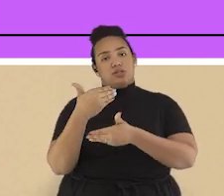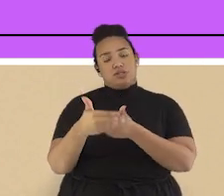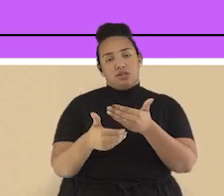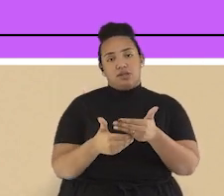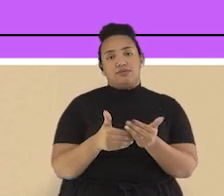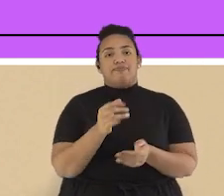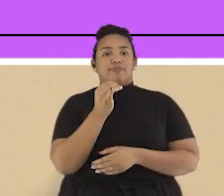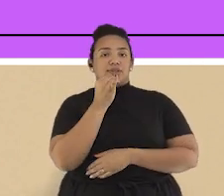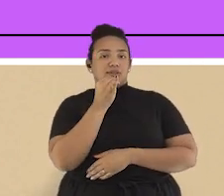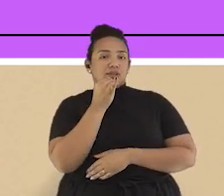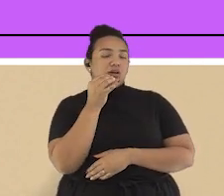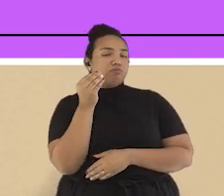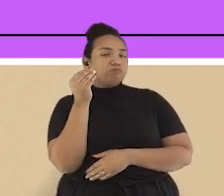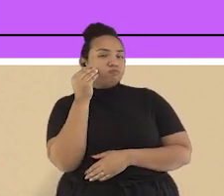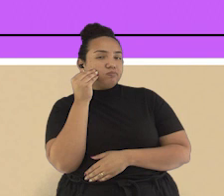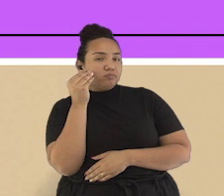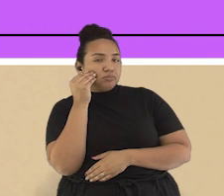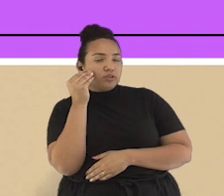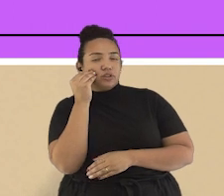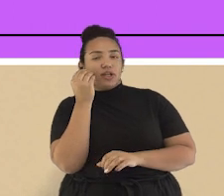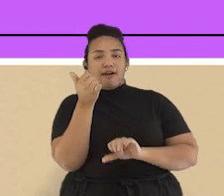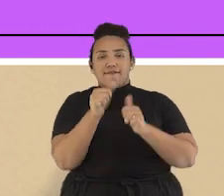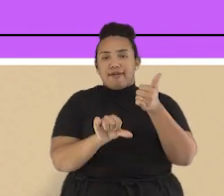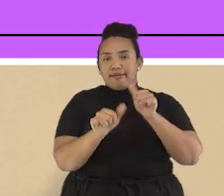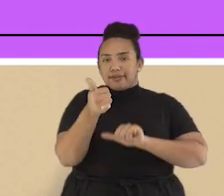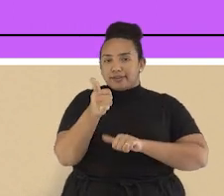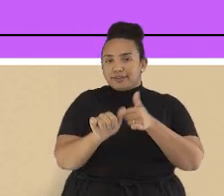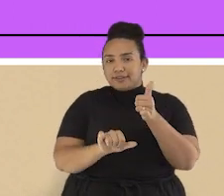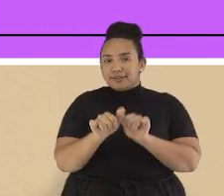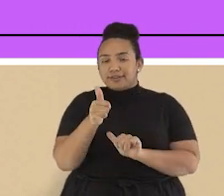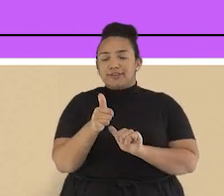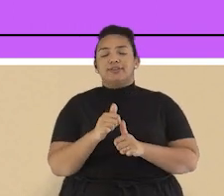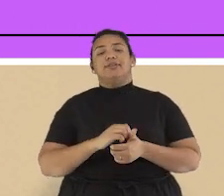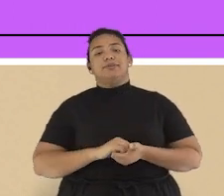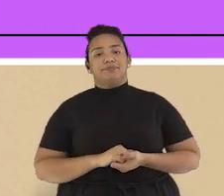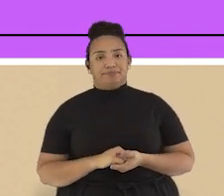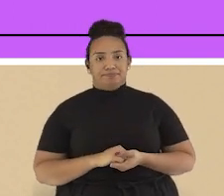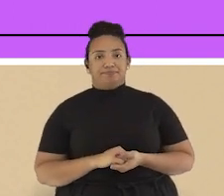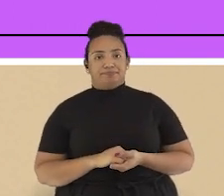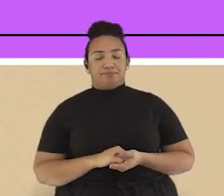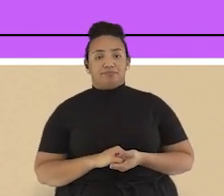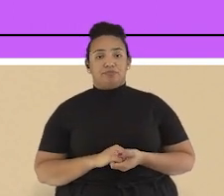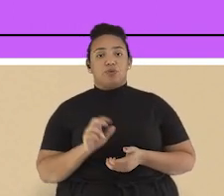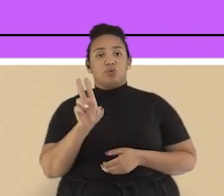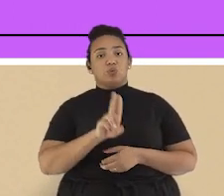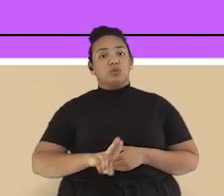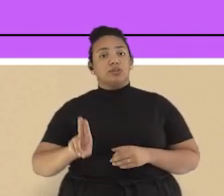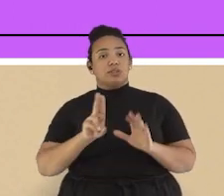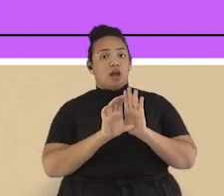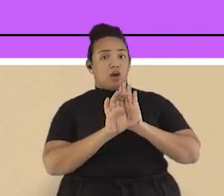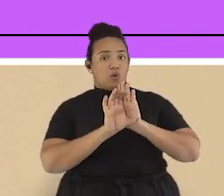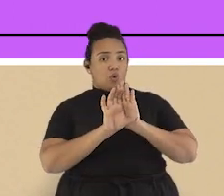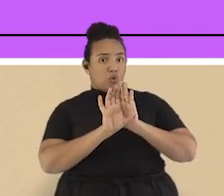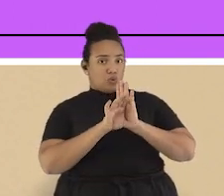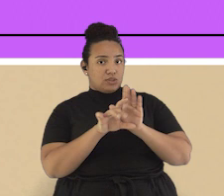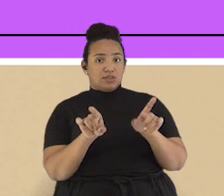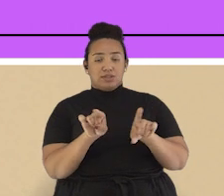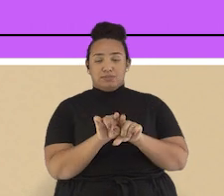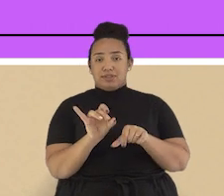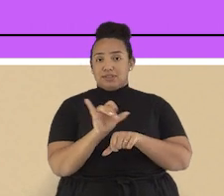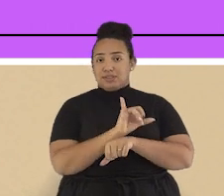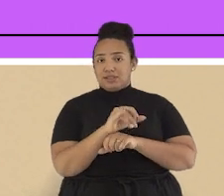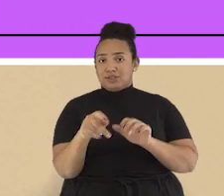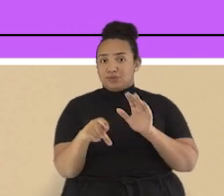intuição, indução, dedução, analogia e estimativa, utilizando conceitos e procedimentos